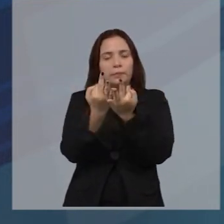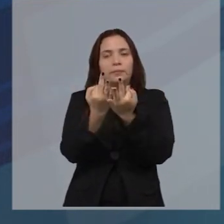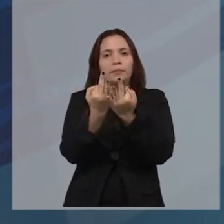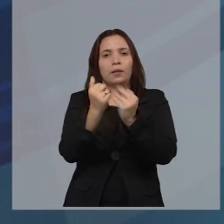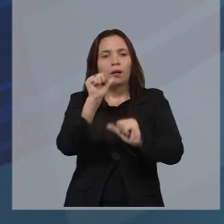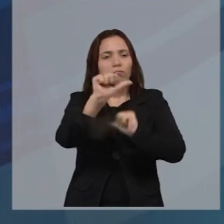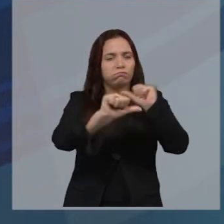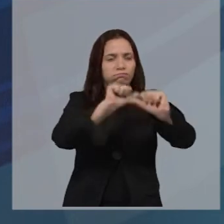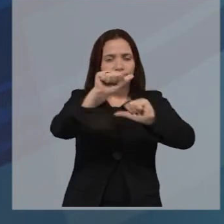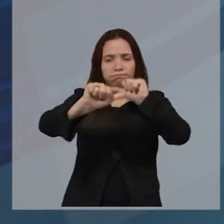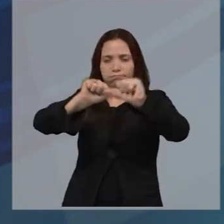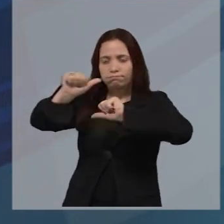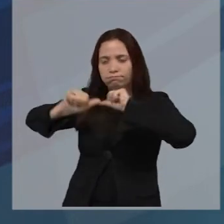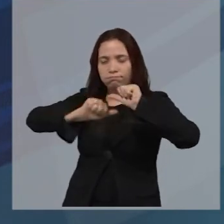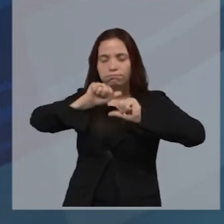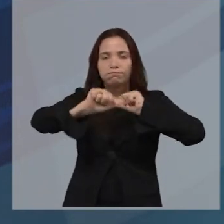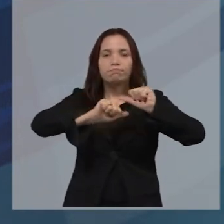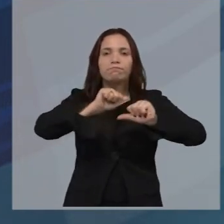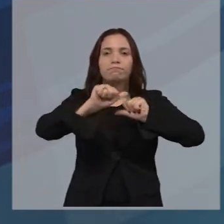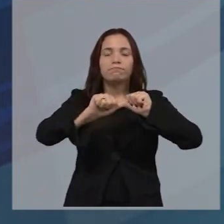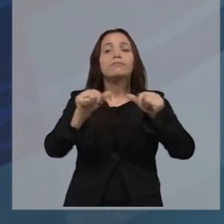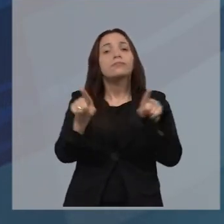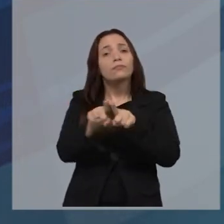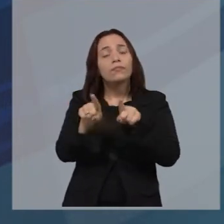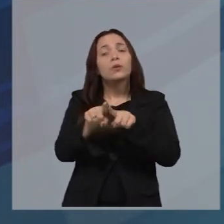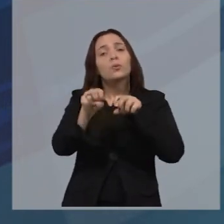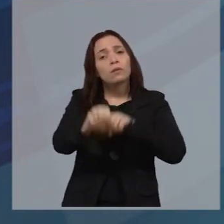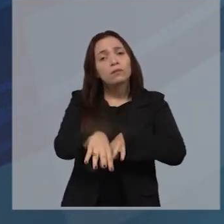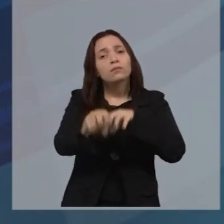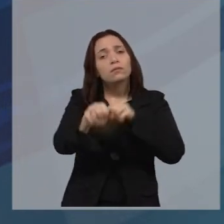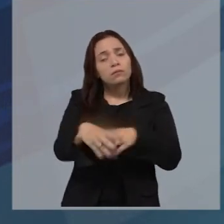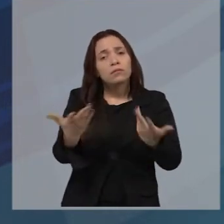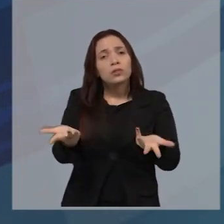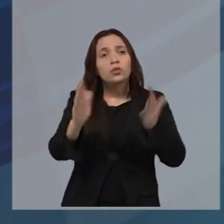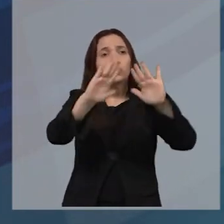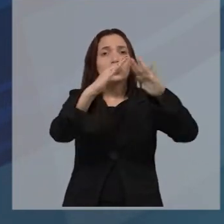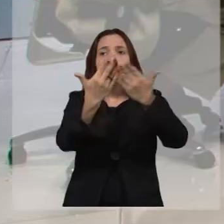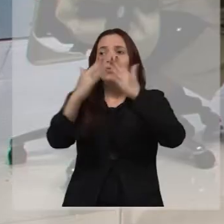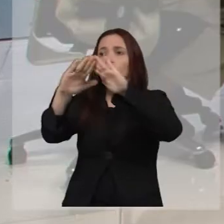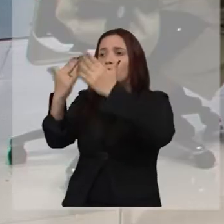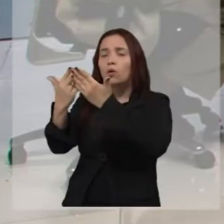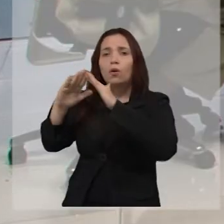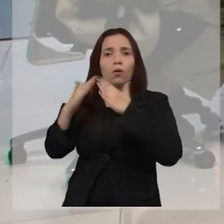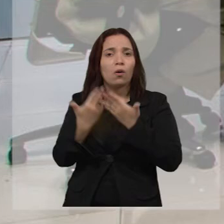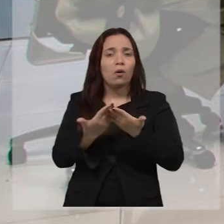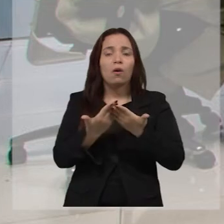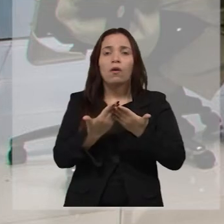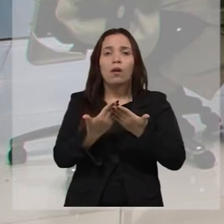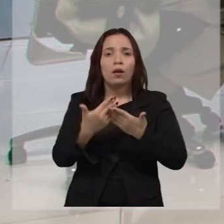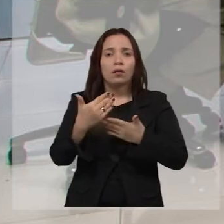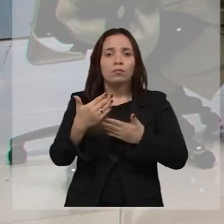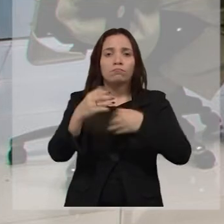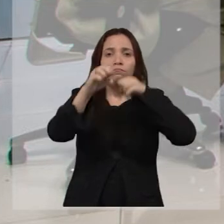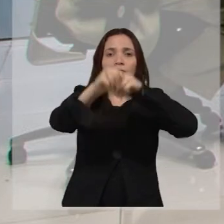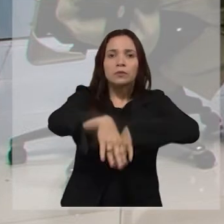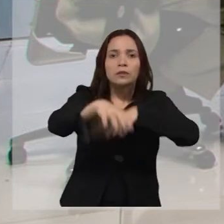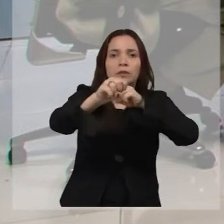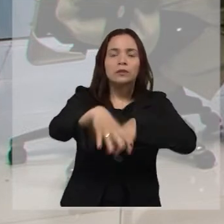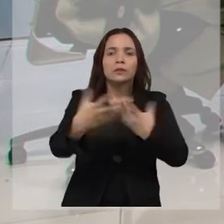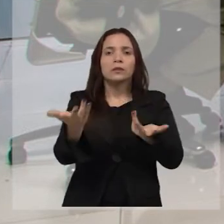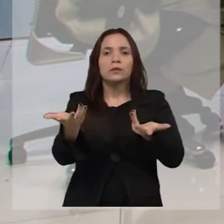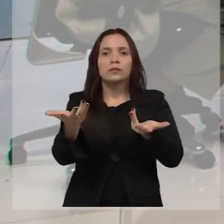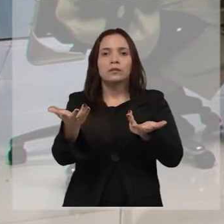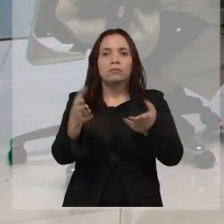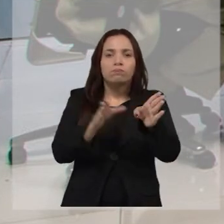de mudança radical. E a educação. As escolas não cumprem mais com o seu papel